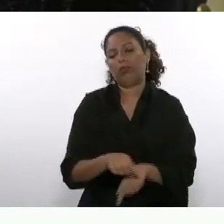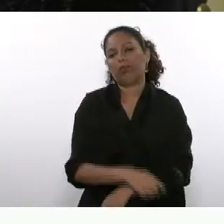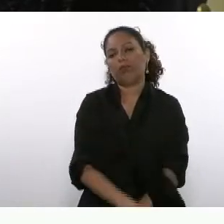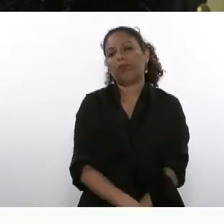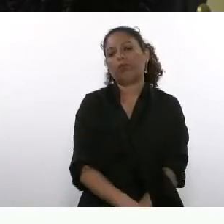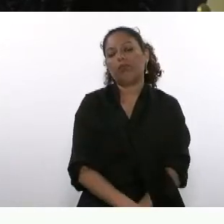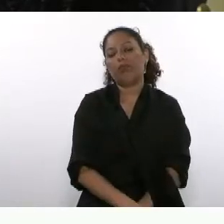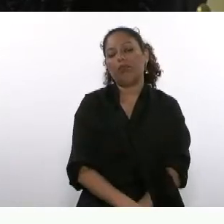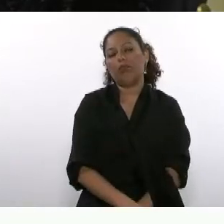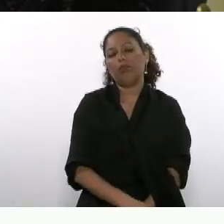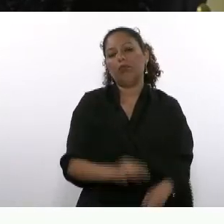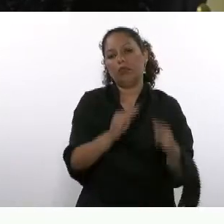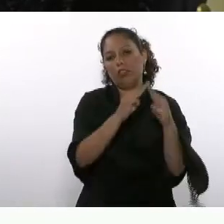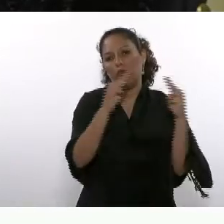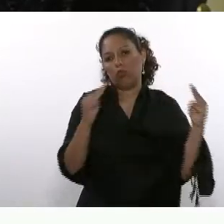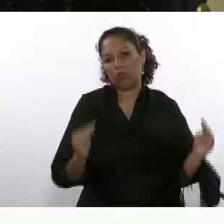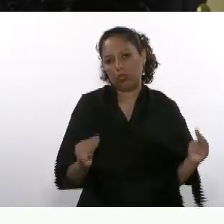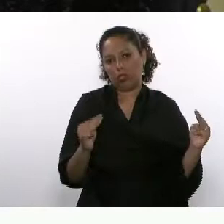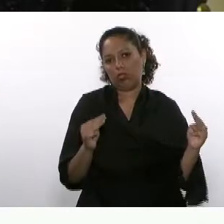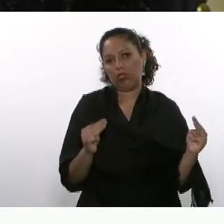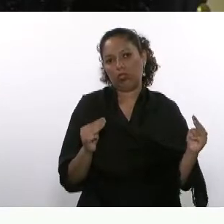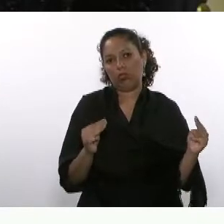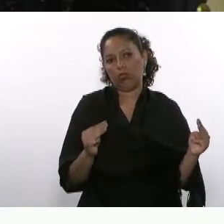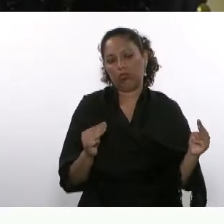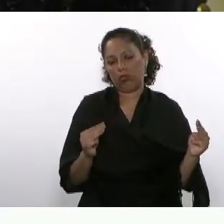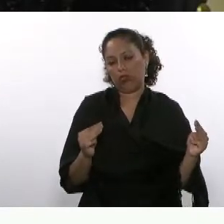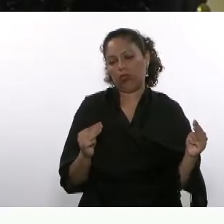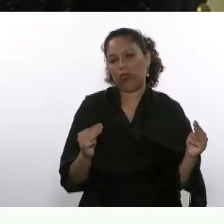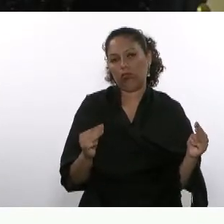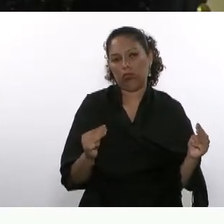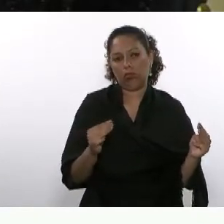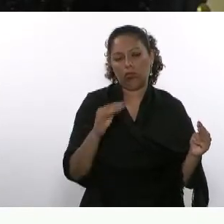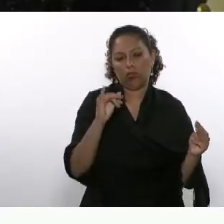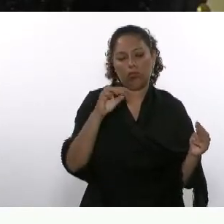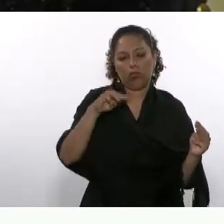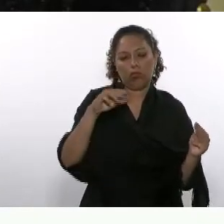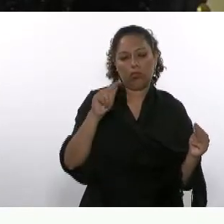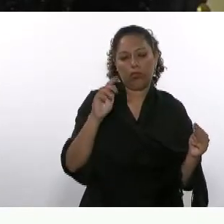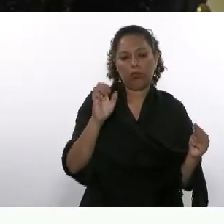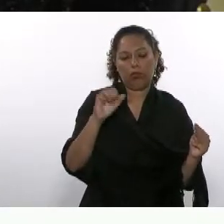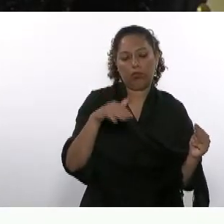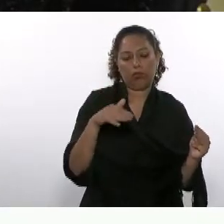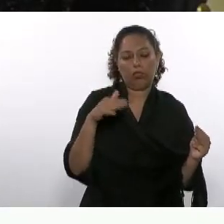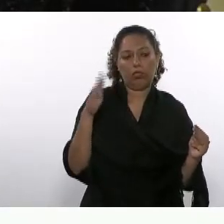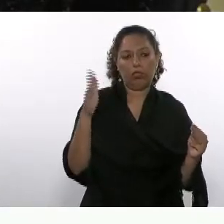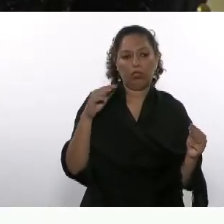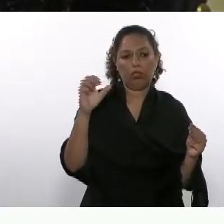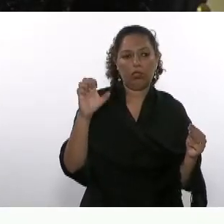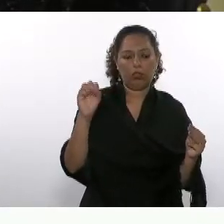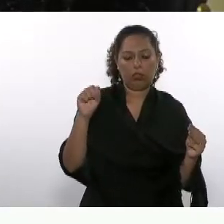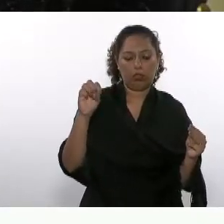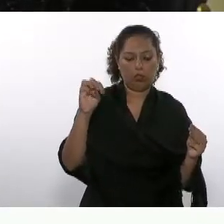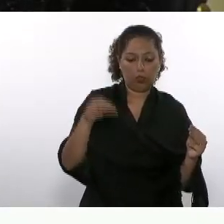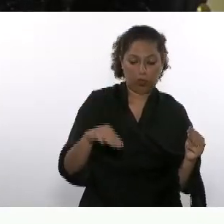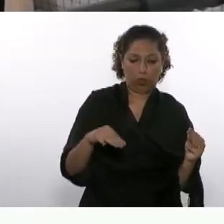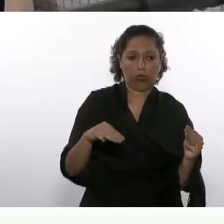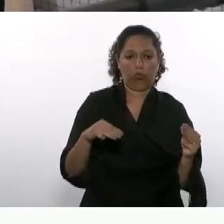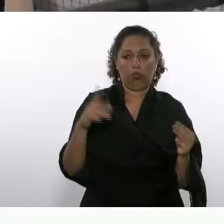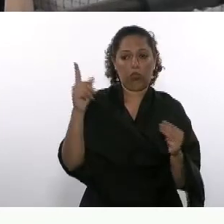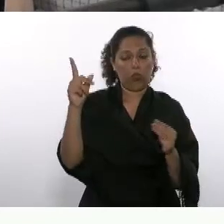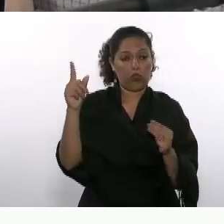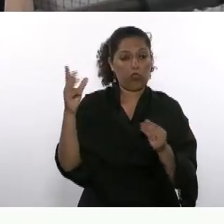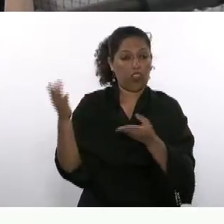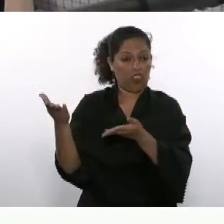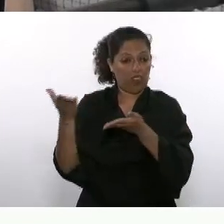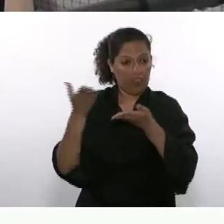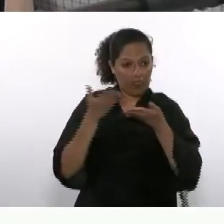Então, o Museu de Imagem do Som fica a cargo da Secretaria de Turismo. Do recurso do A Prodetur. entrada do recurso, sim,